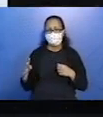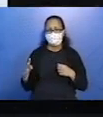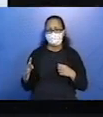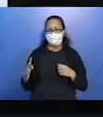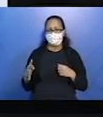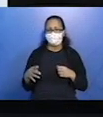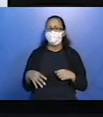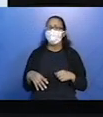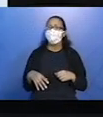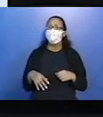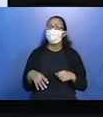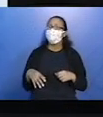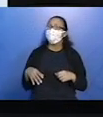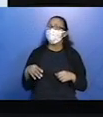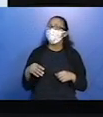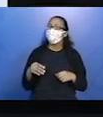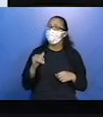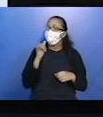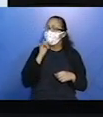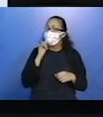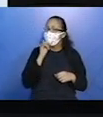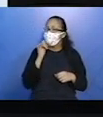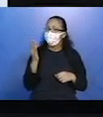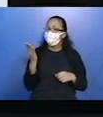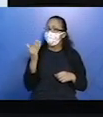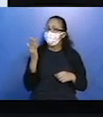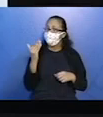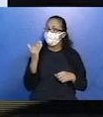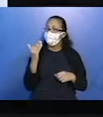comer. Então, vamos ver. Opa!